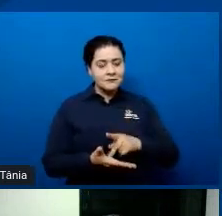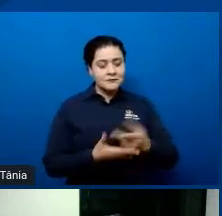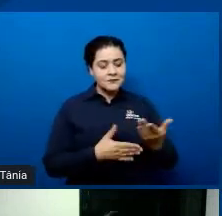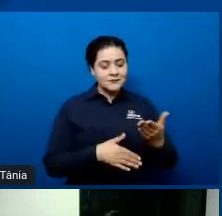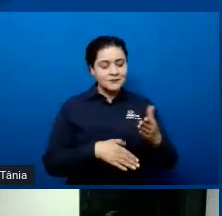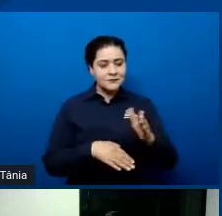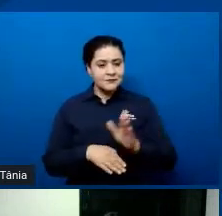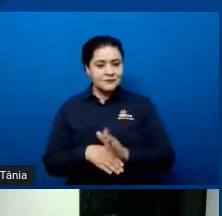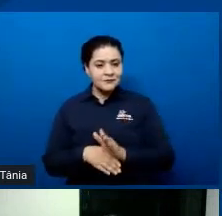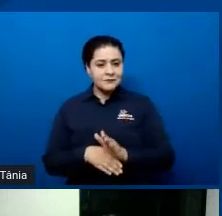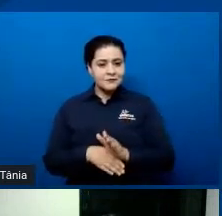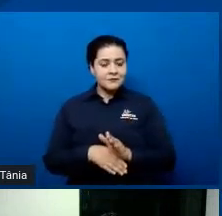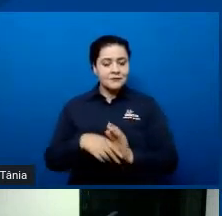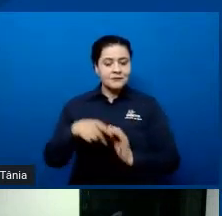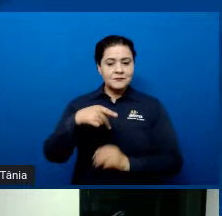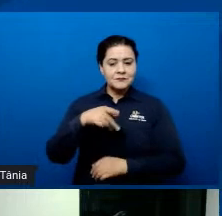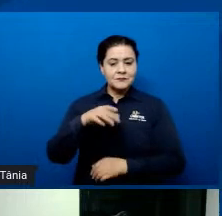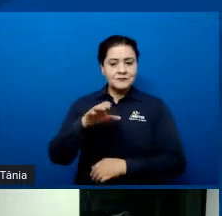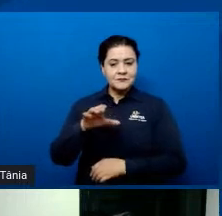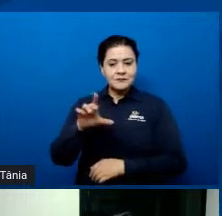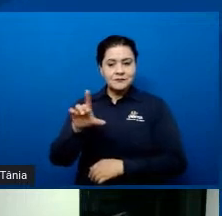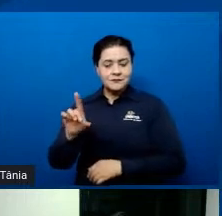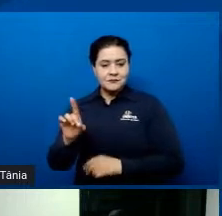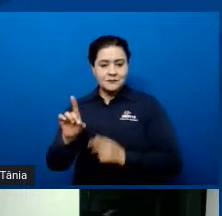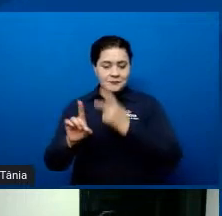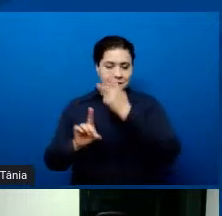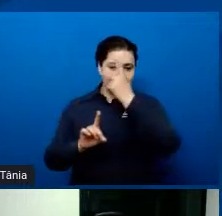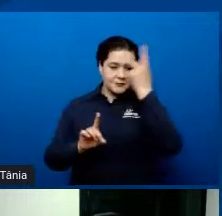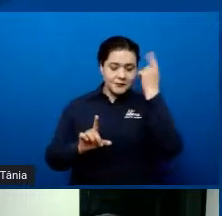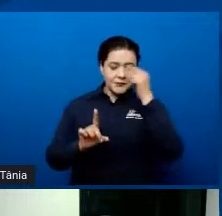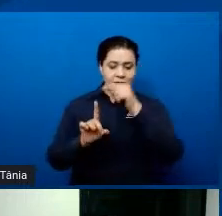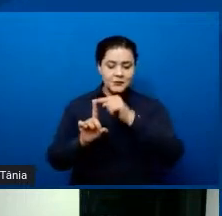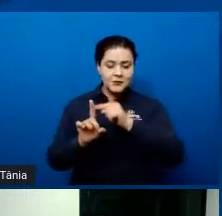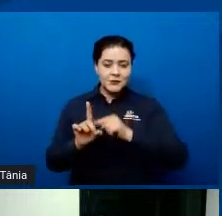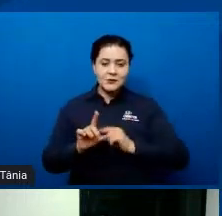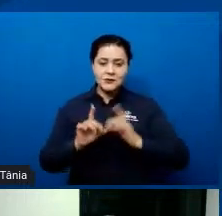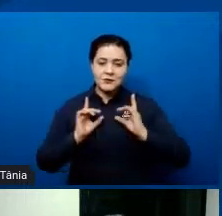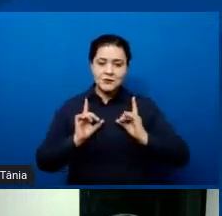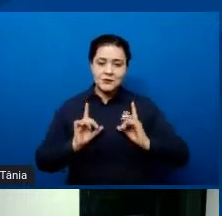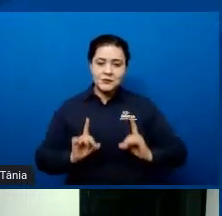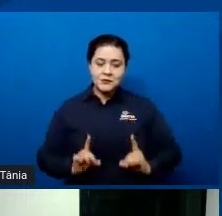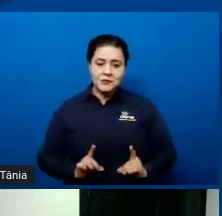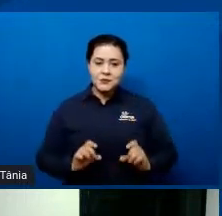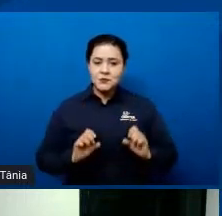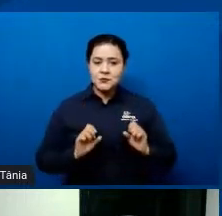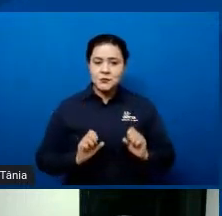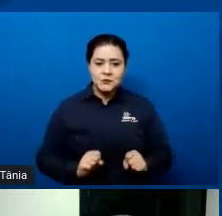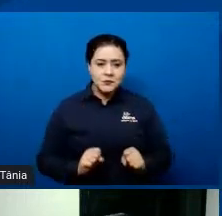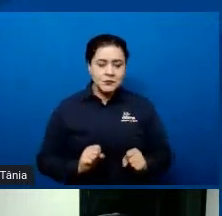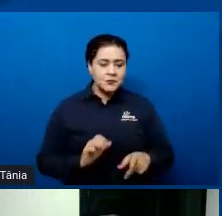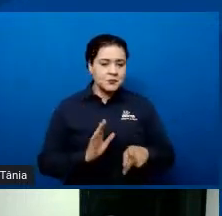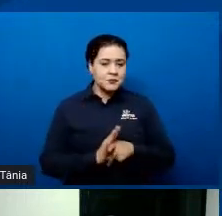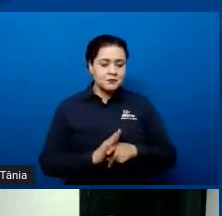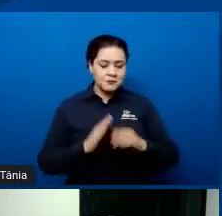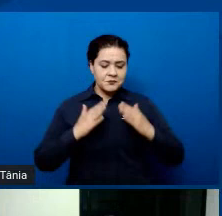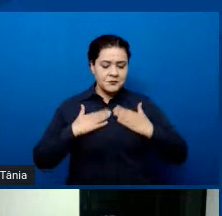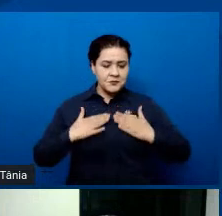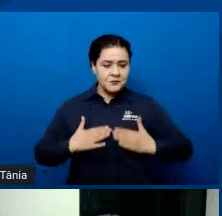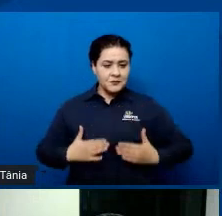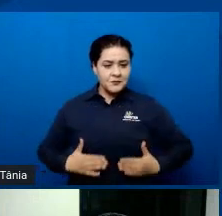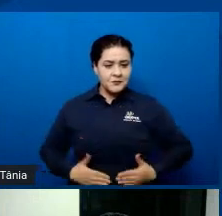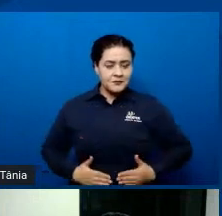de PCDs, tá? De pessoas com algum tipo de deficiência, seja ela física, motora ou cognitiva,